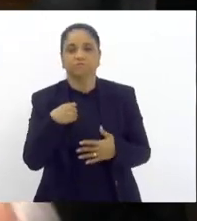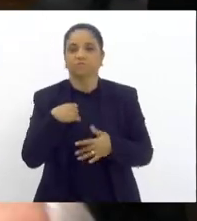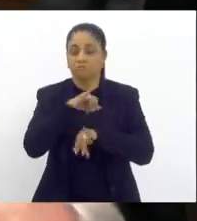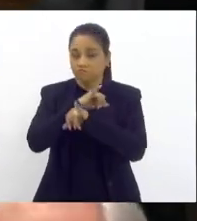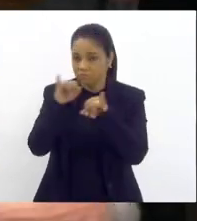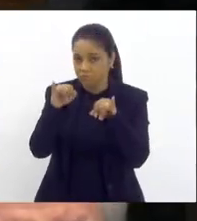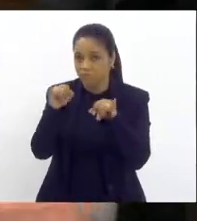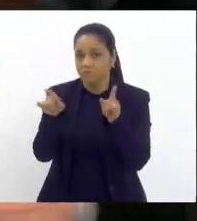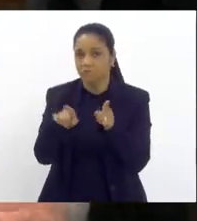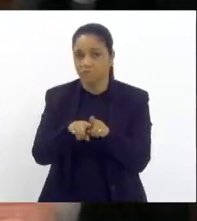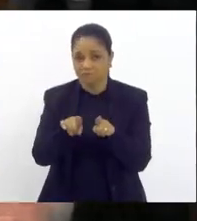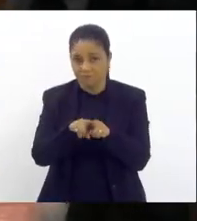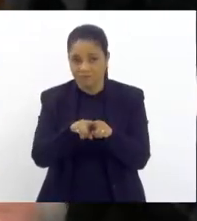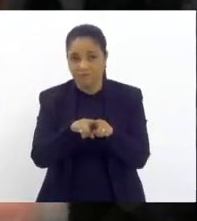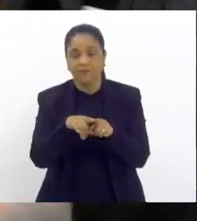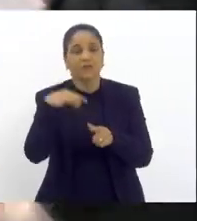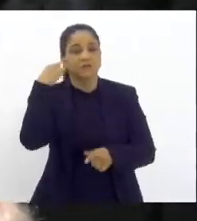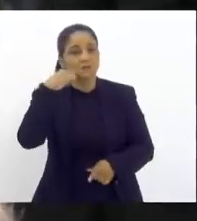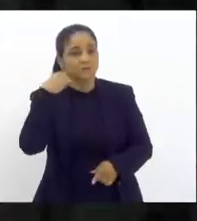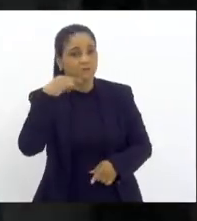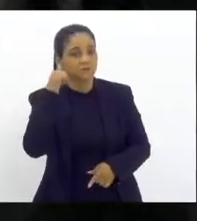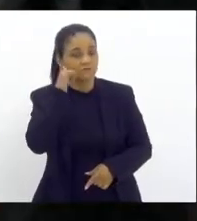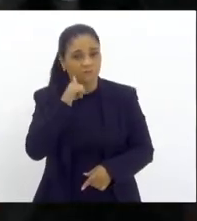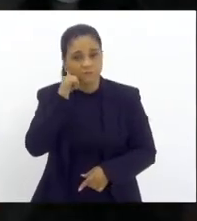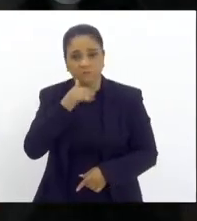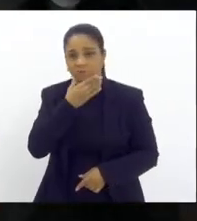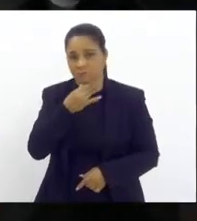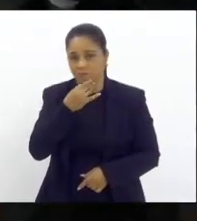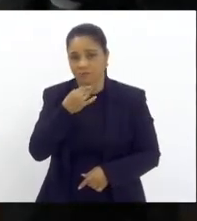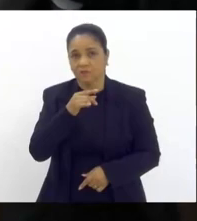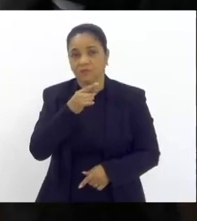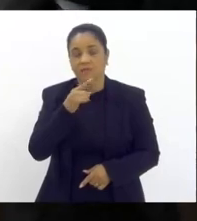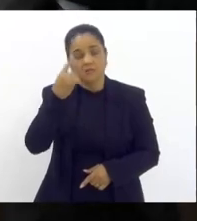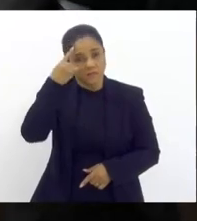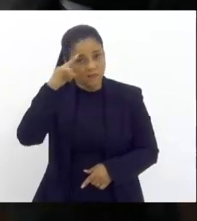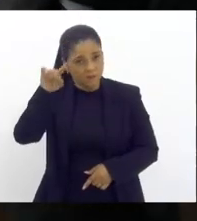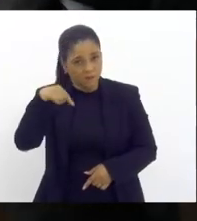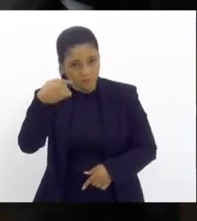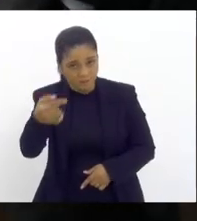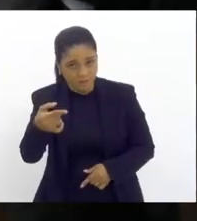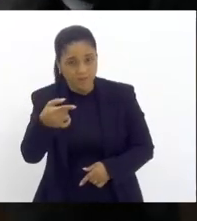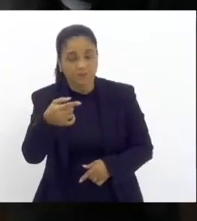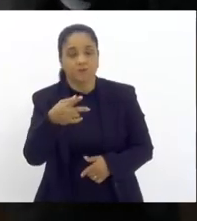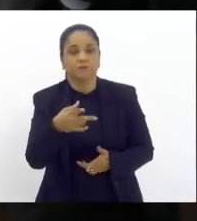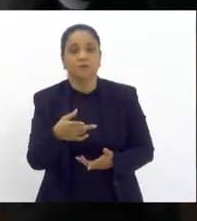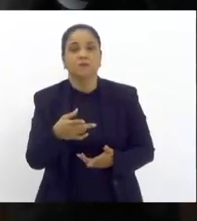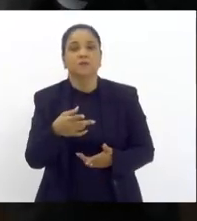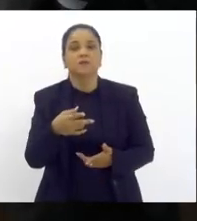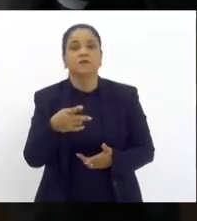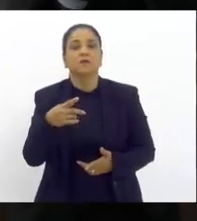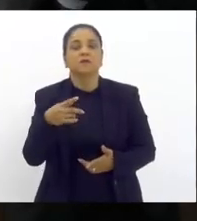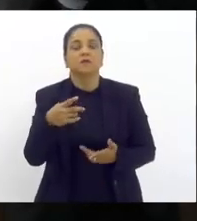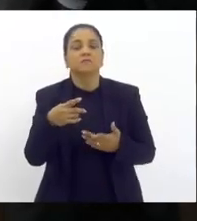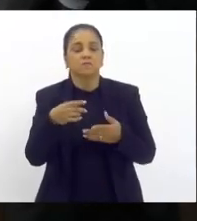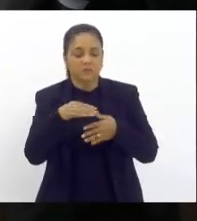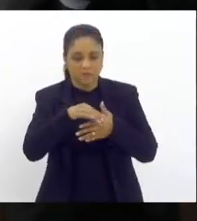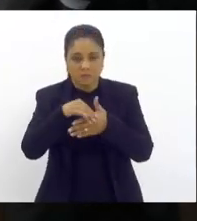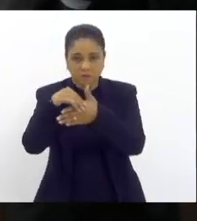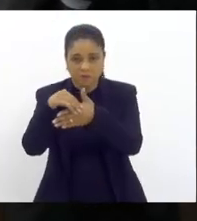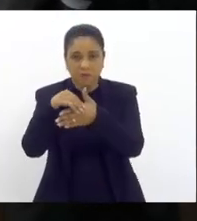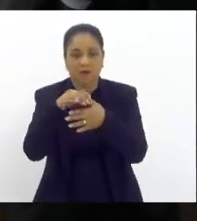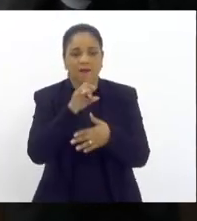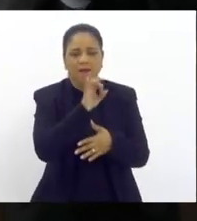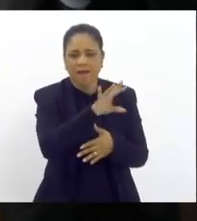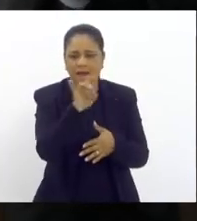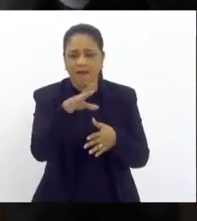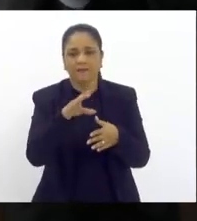presidente, a todos os deputados e deputadas, que na próxima semana, deputado Mink, nós encaminharemos para cada gabinete,